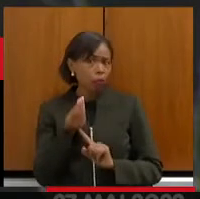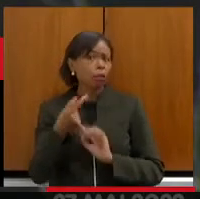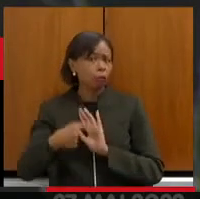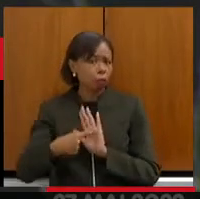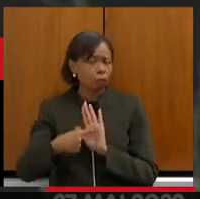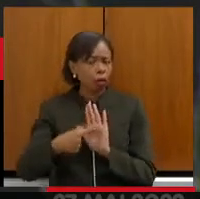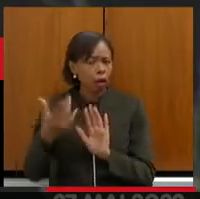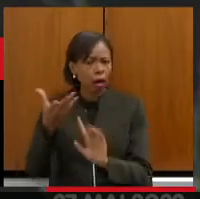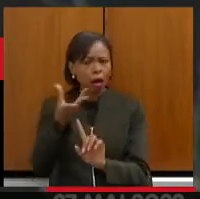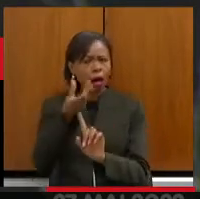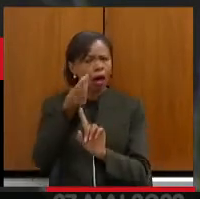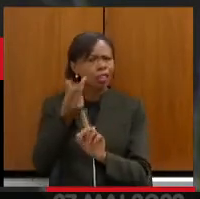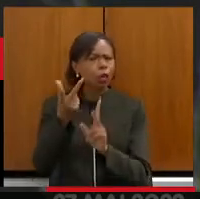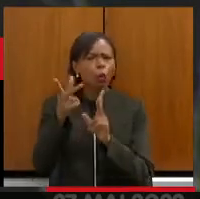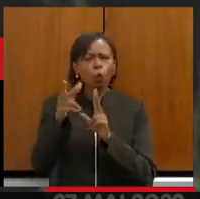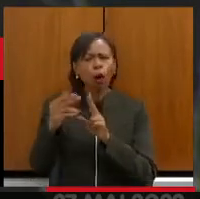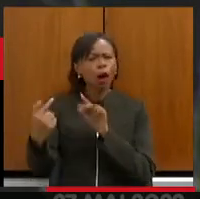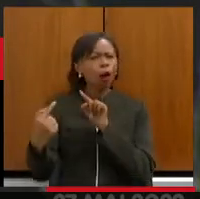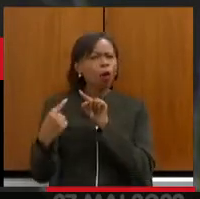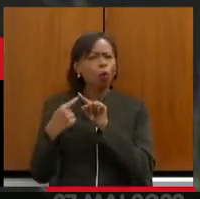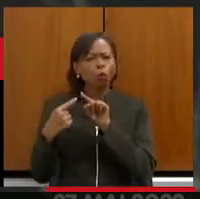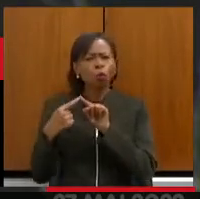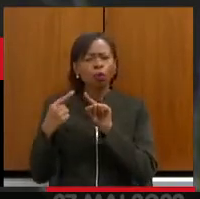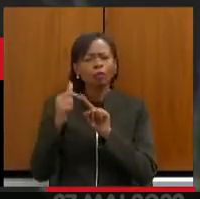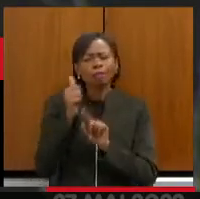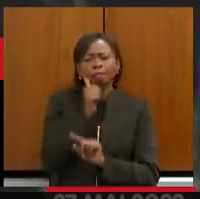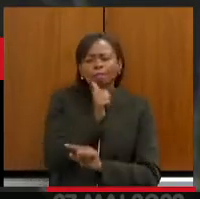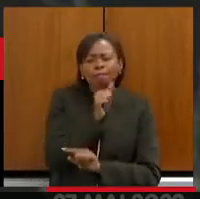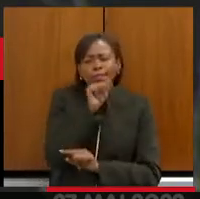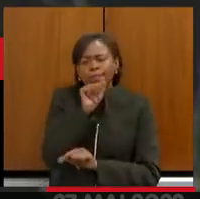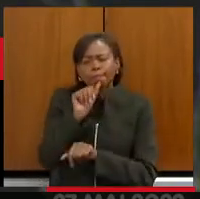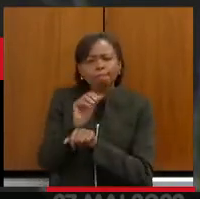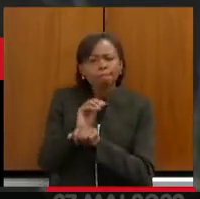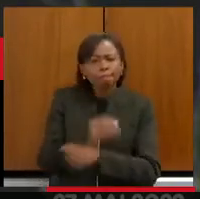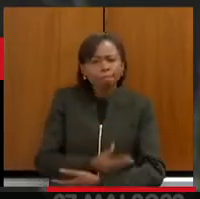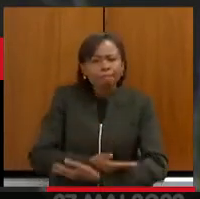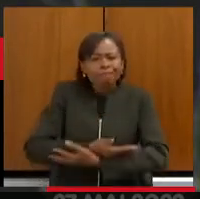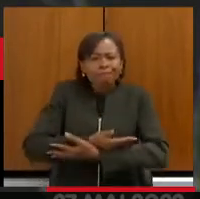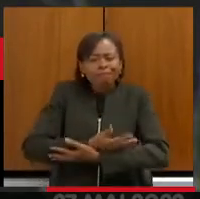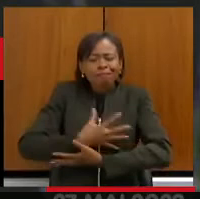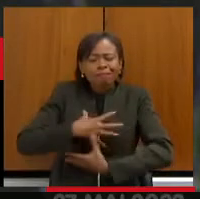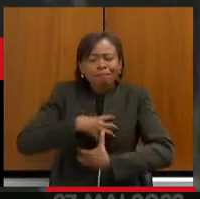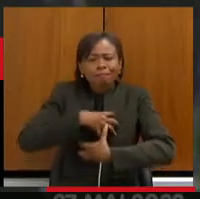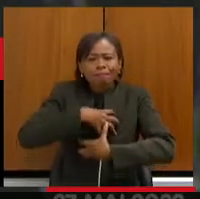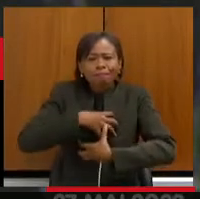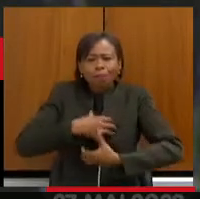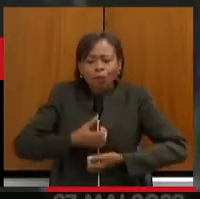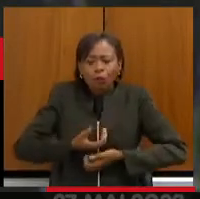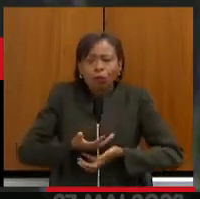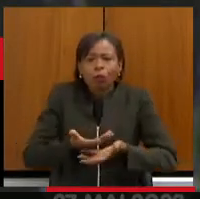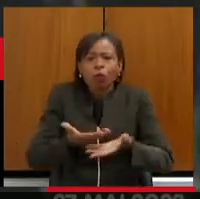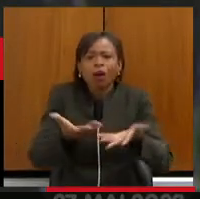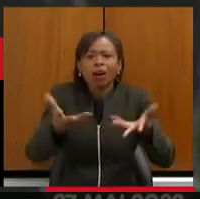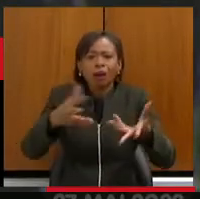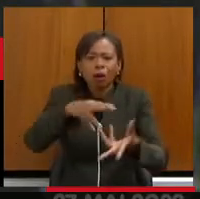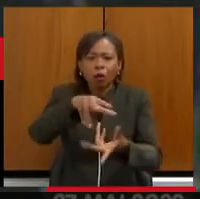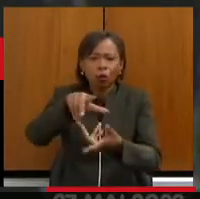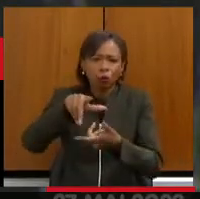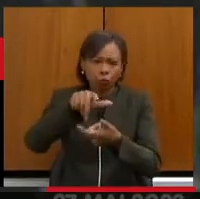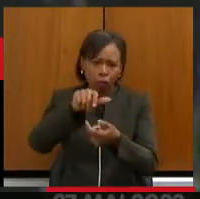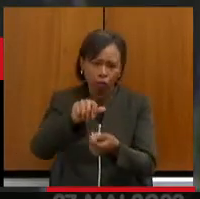materno onde carrega no colo sentimentos e transfere para o mundo em forma abstrata